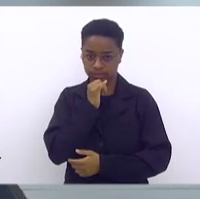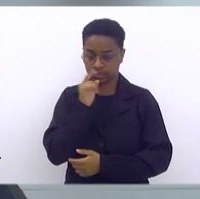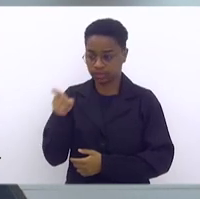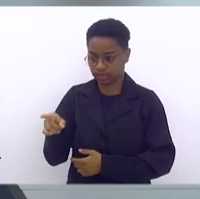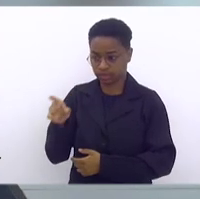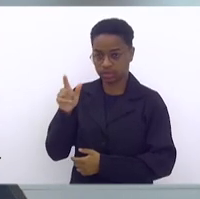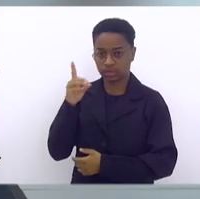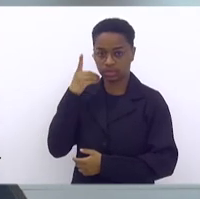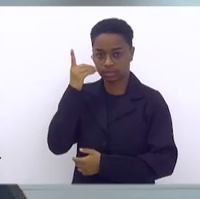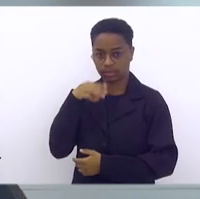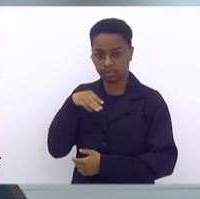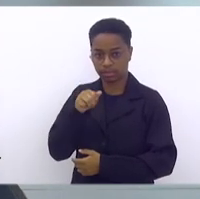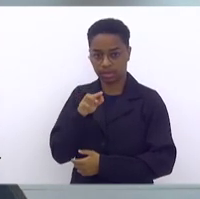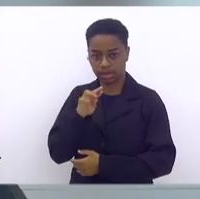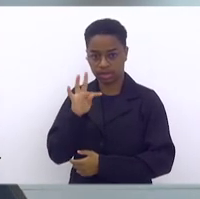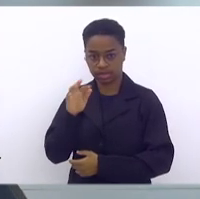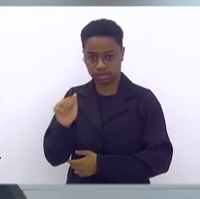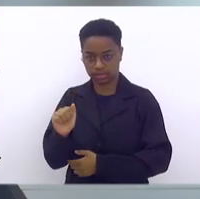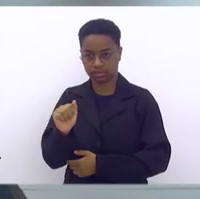Rocha fez